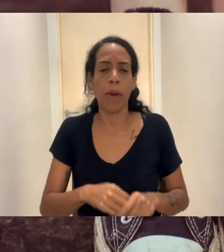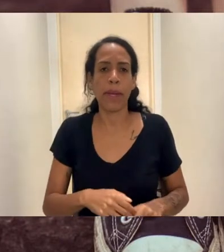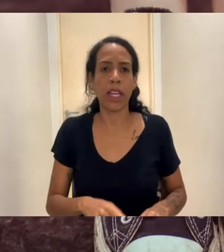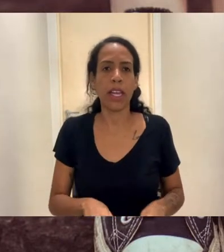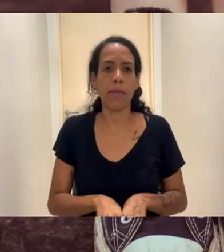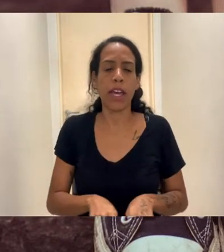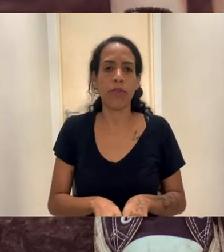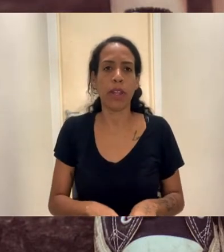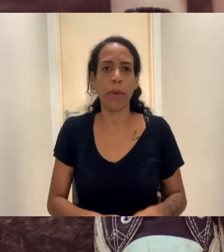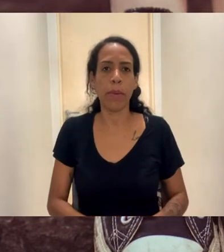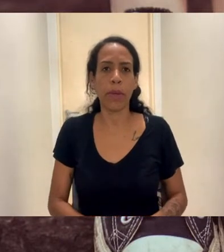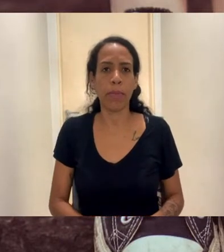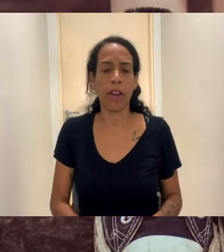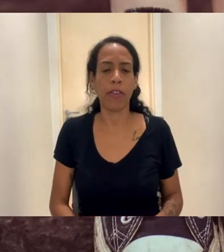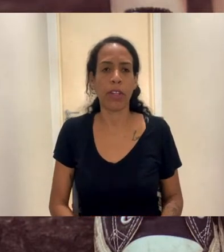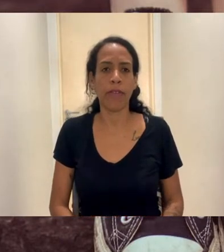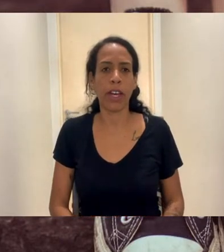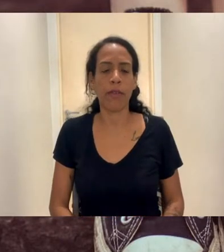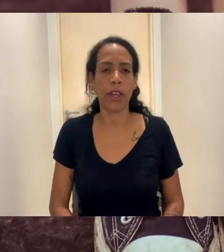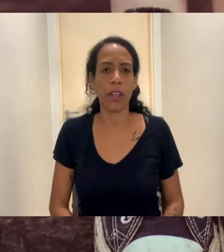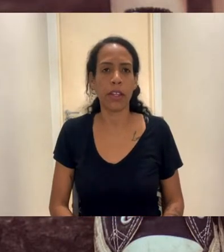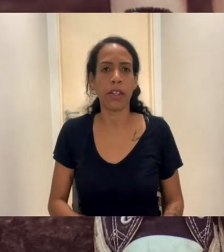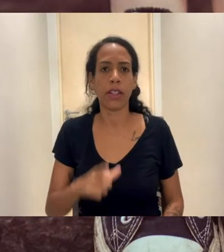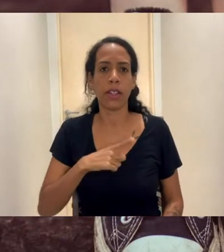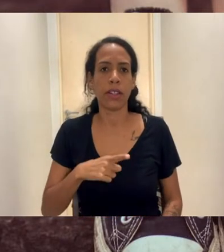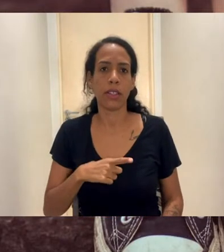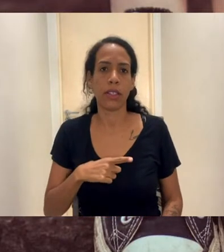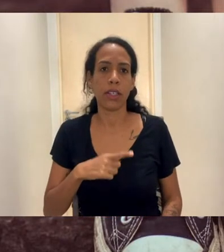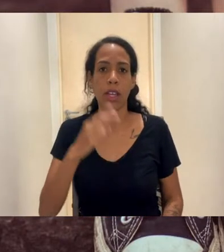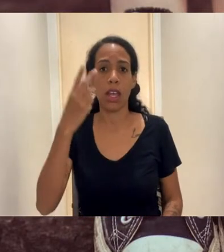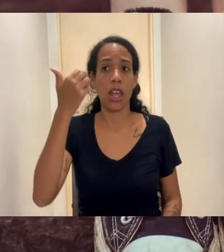socioeducativo. Atualmente, a gente tem cerca de